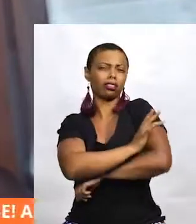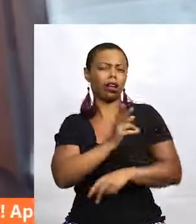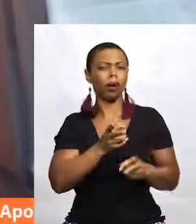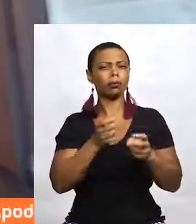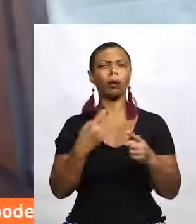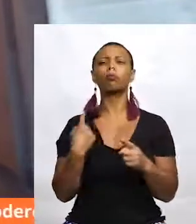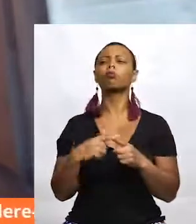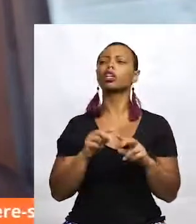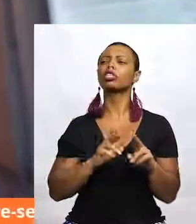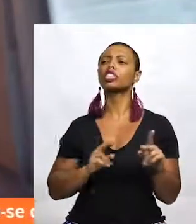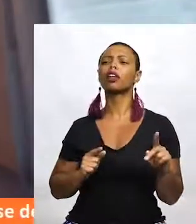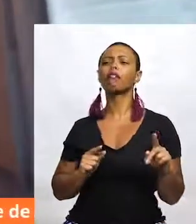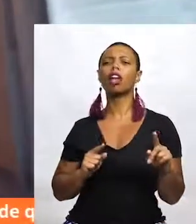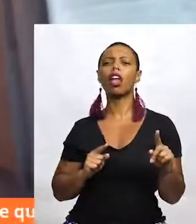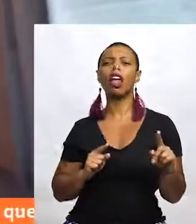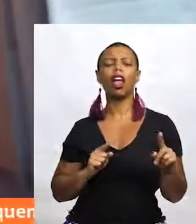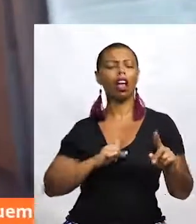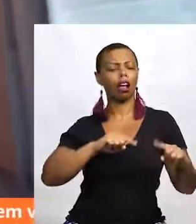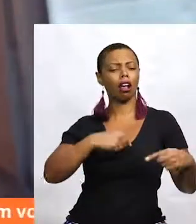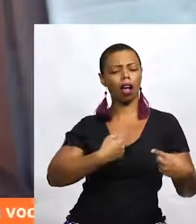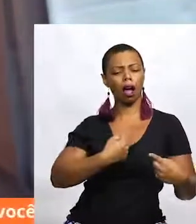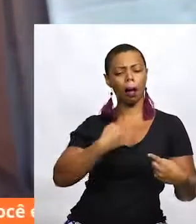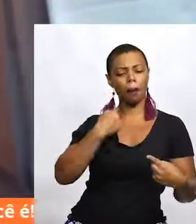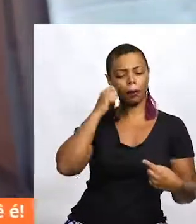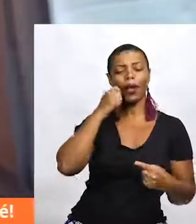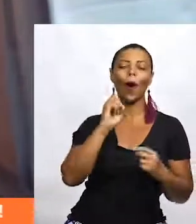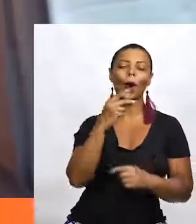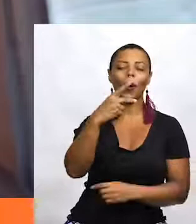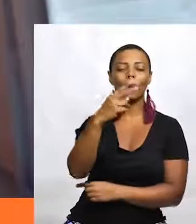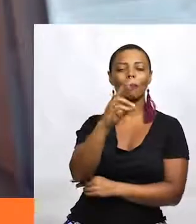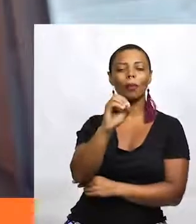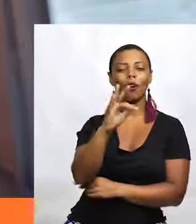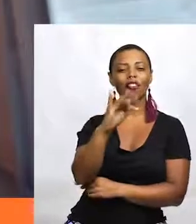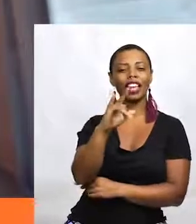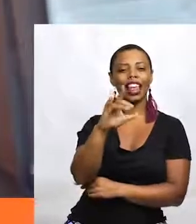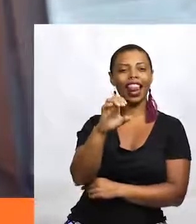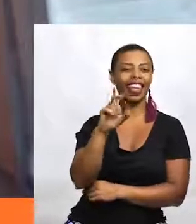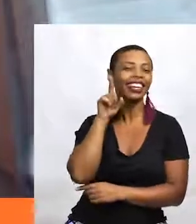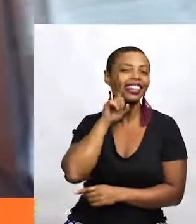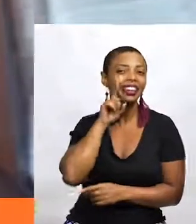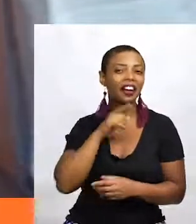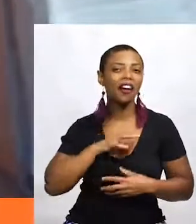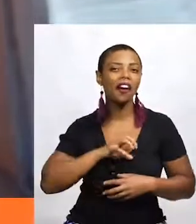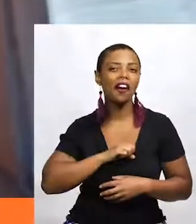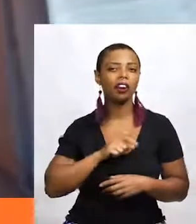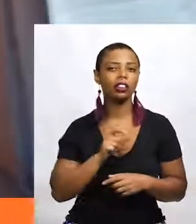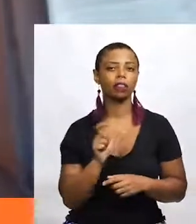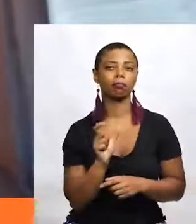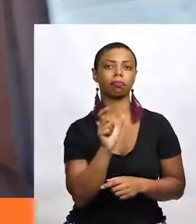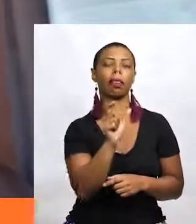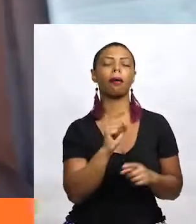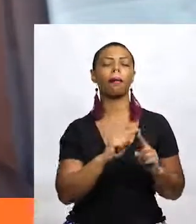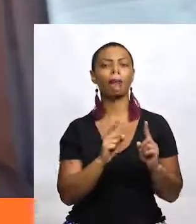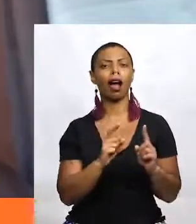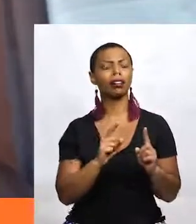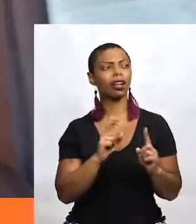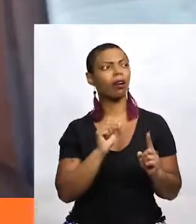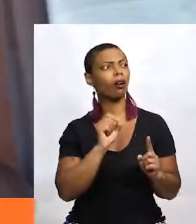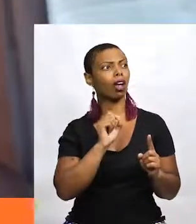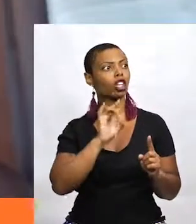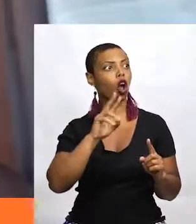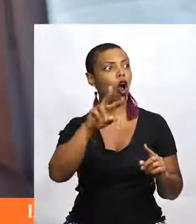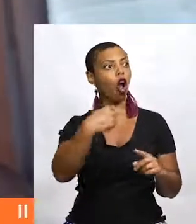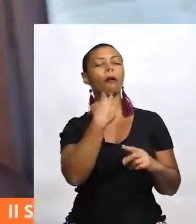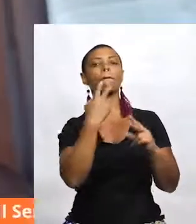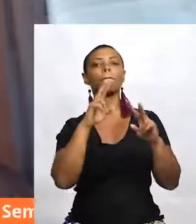inadequação ou um profiling, né, que os americanos gostam muito de falar, baseado exclusivamente na raça. Então,